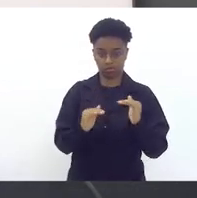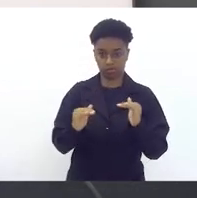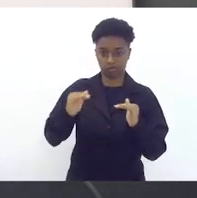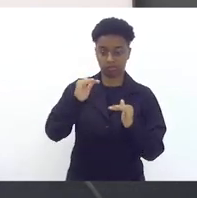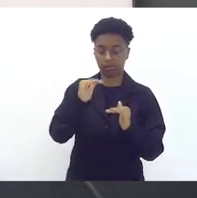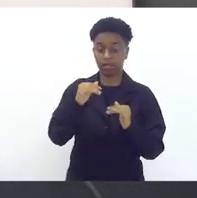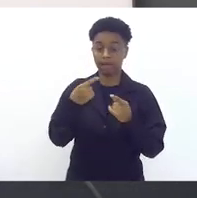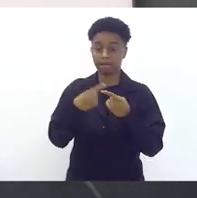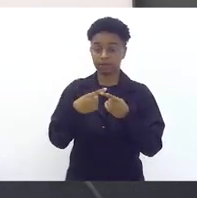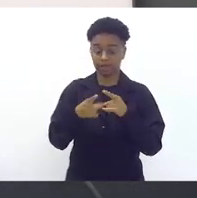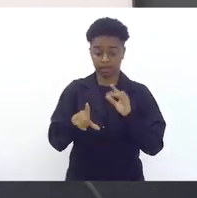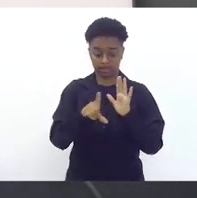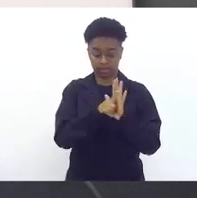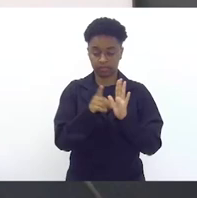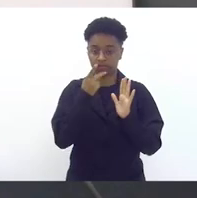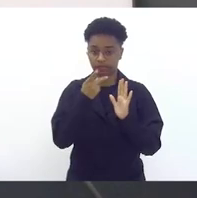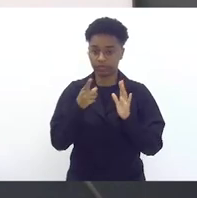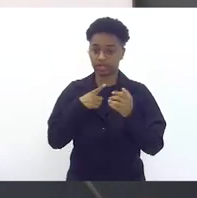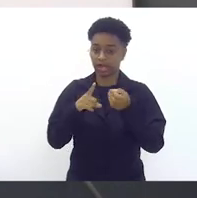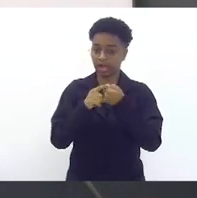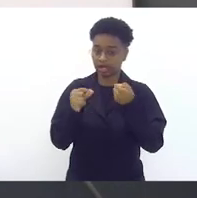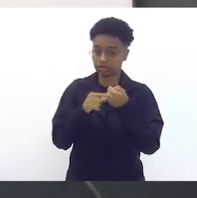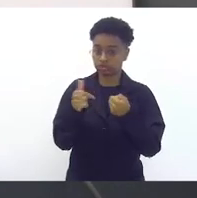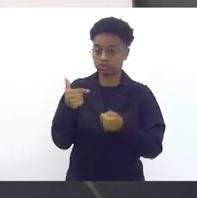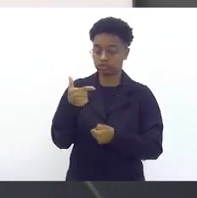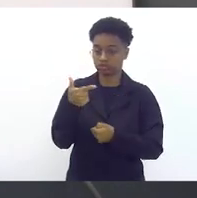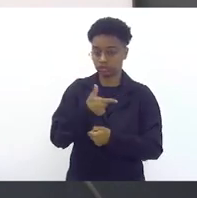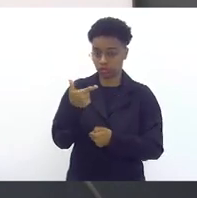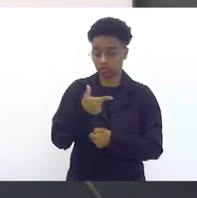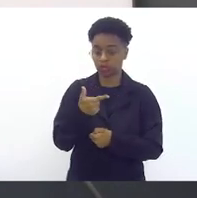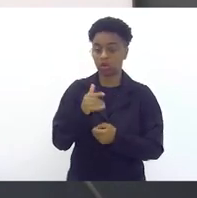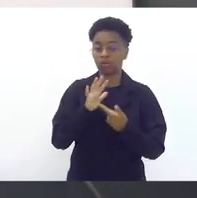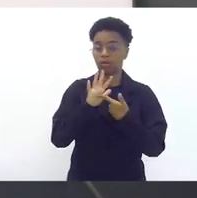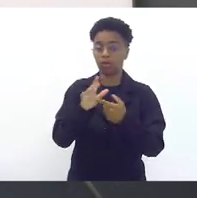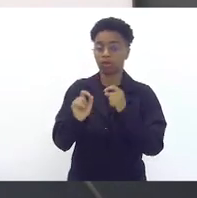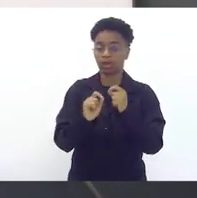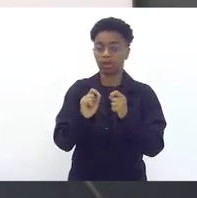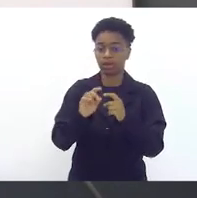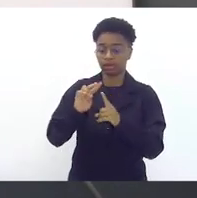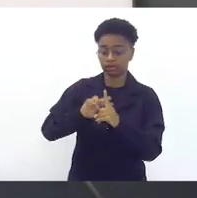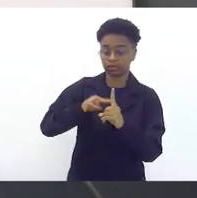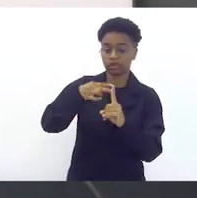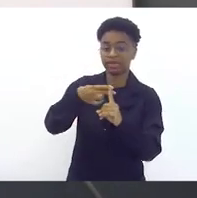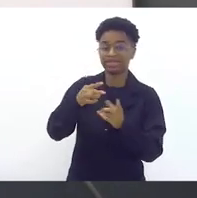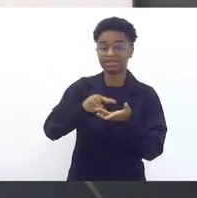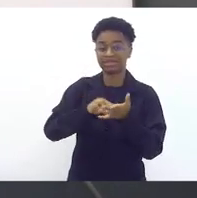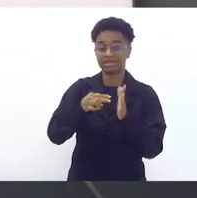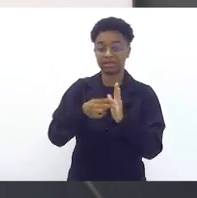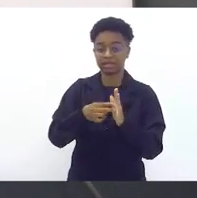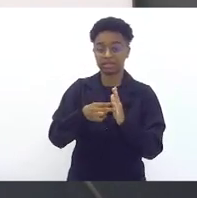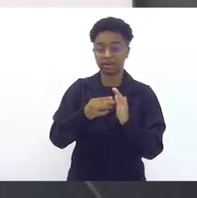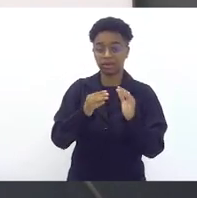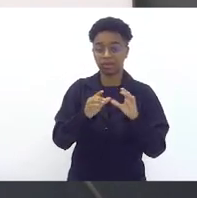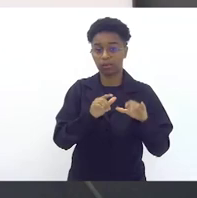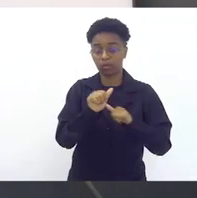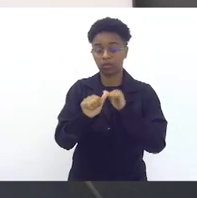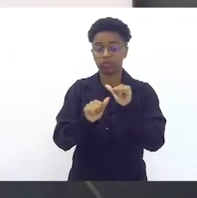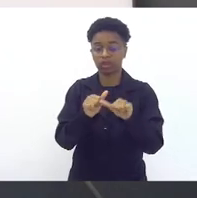que progressão, está lá no artigo 2º, inciso 8º, progressão é a passagem do servidor de um padrão para outro imediatamente